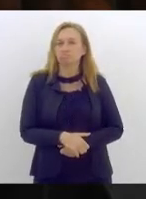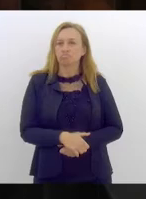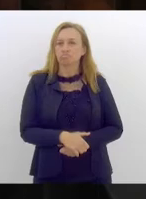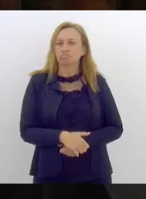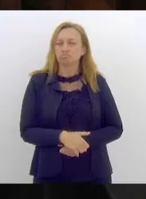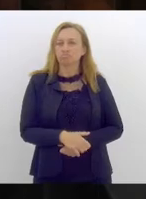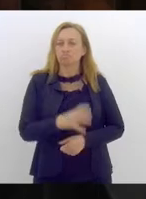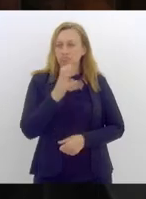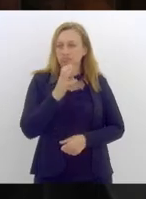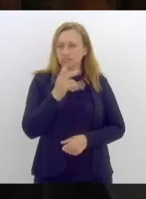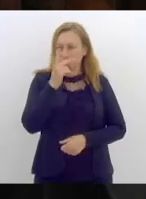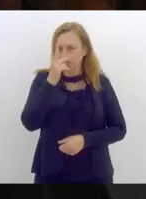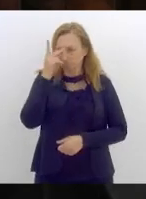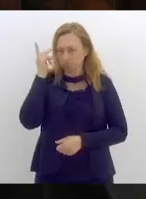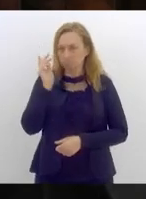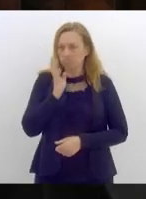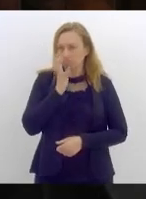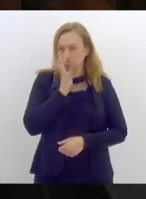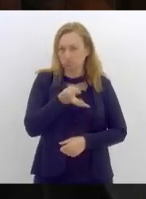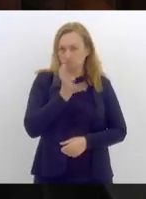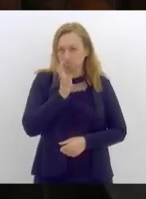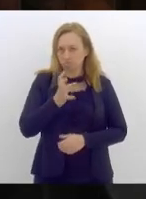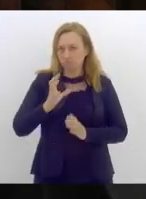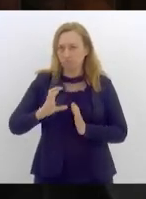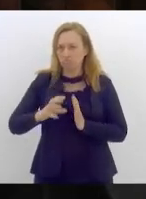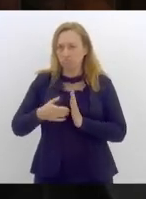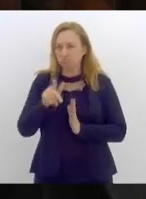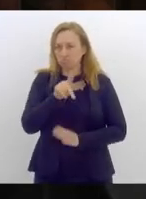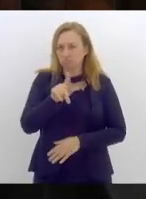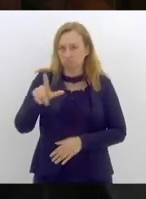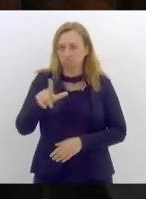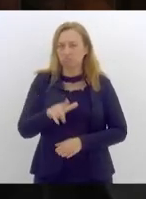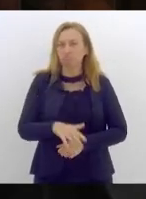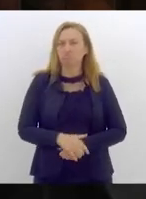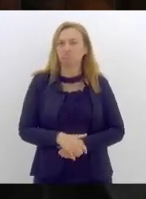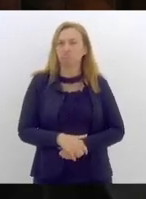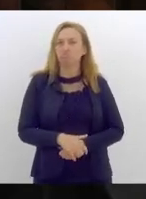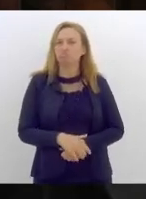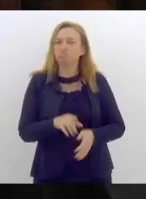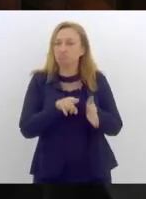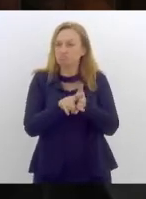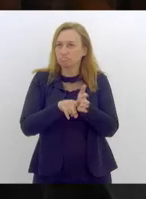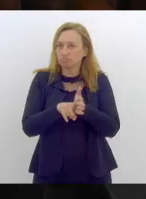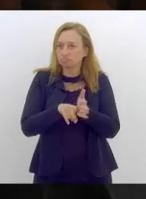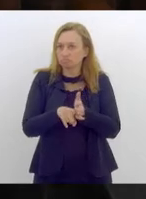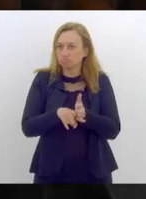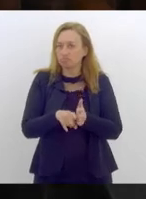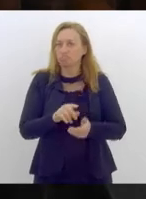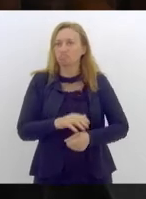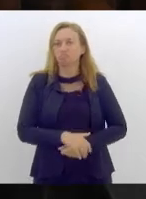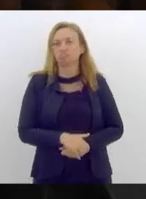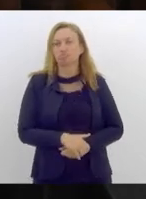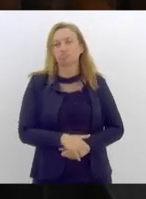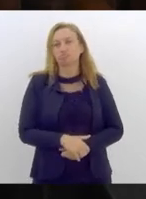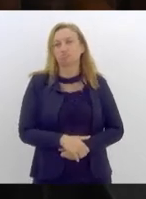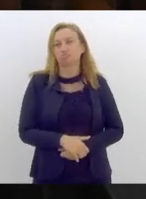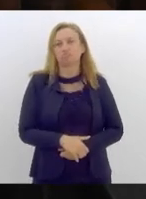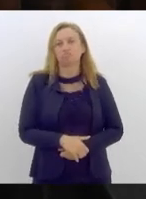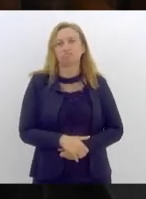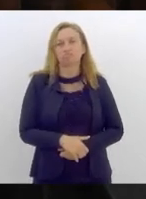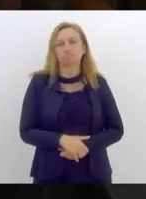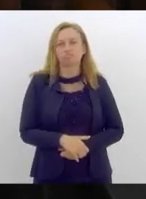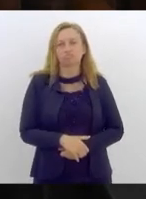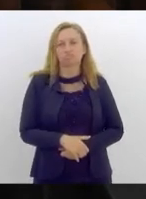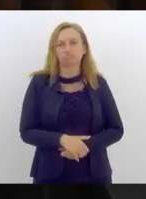os denunciantes do pl especificamente fossem investigados no primicio no